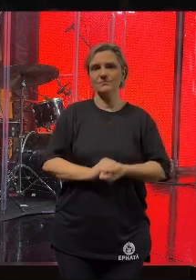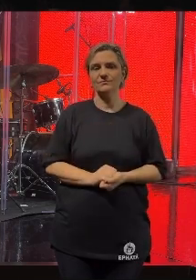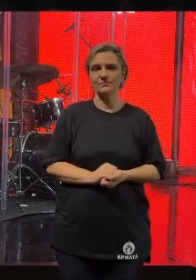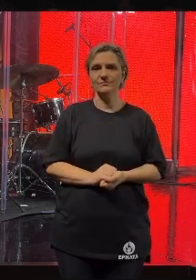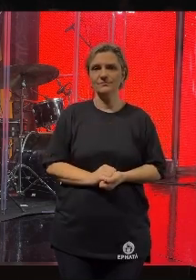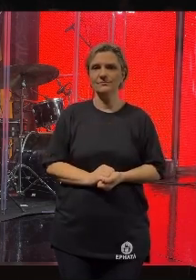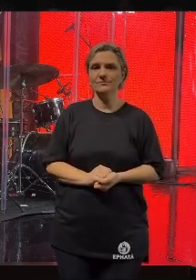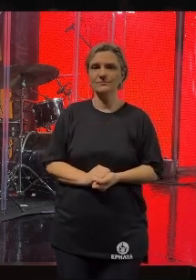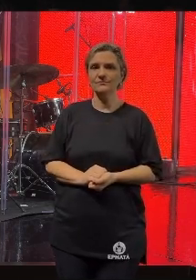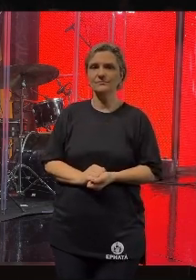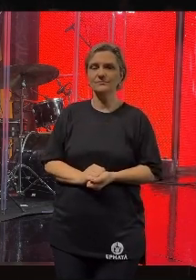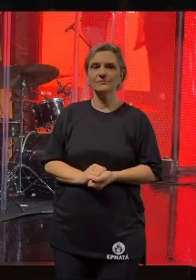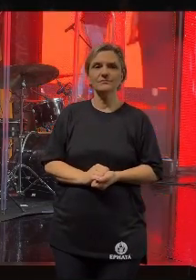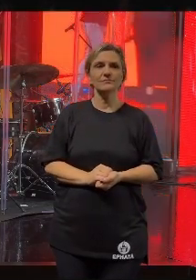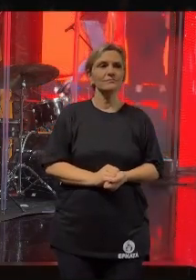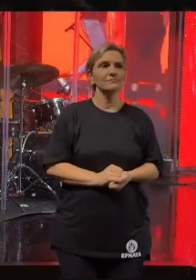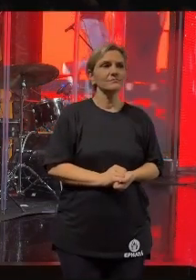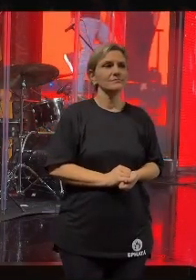batizados.